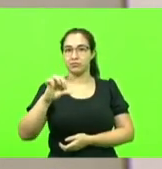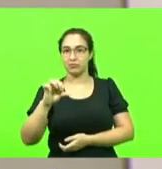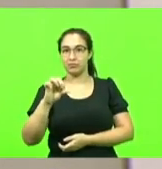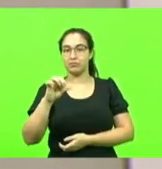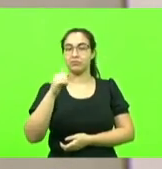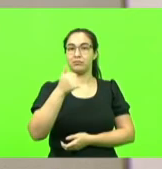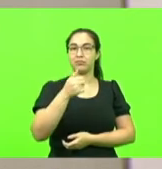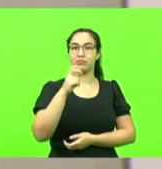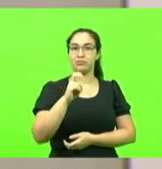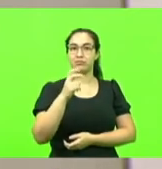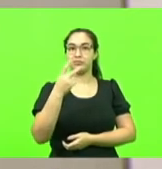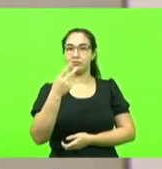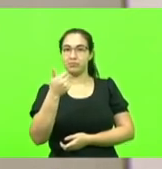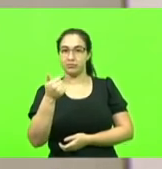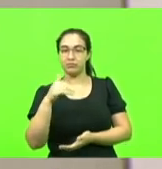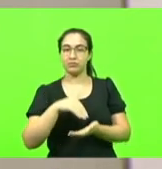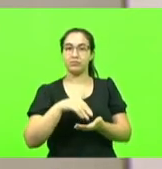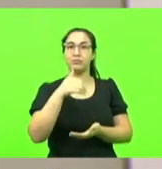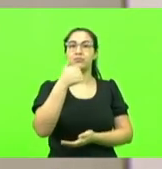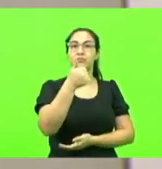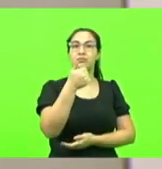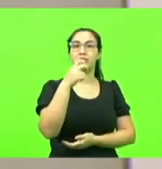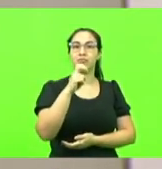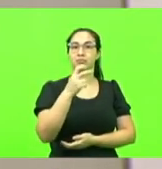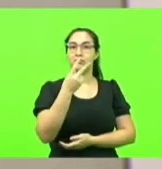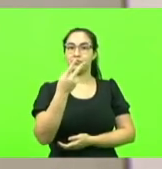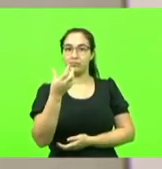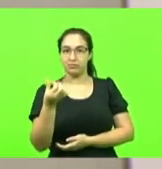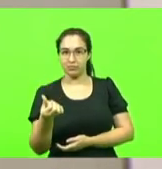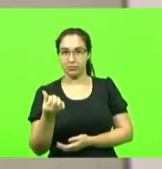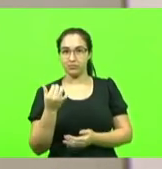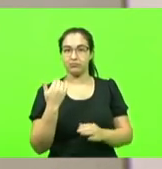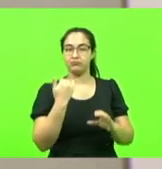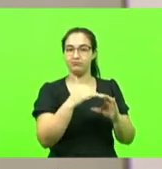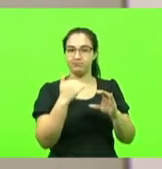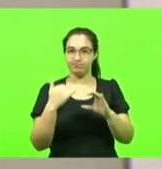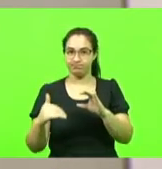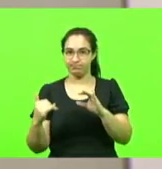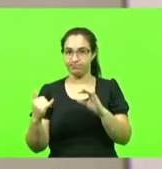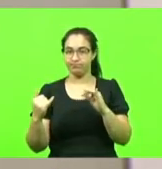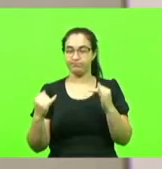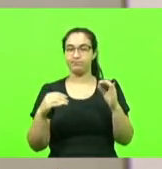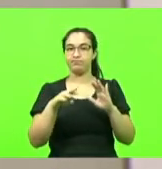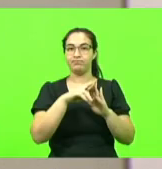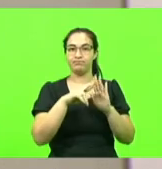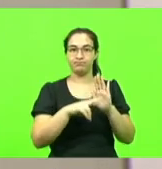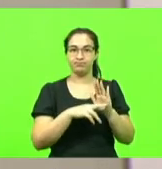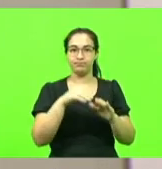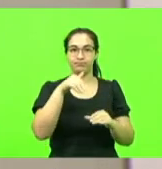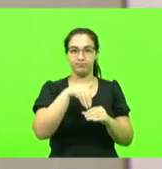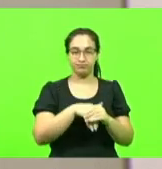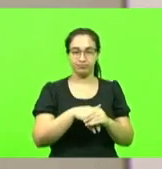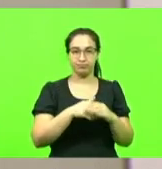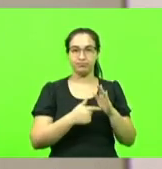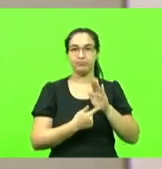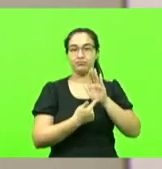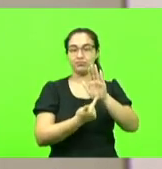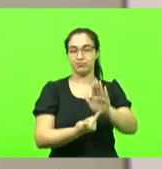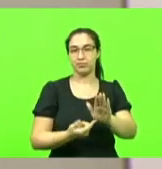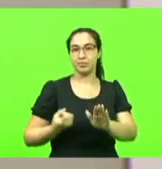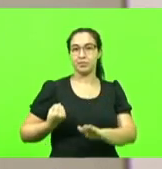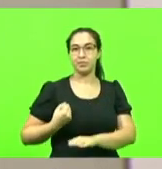1521 a 1526. Esta presidência comunica e encaminhará aos destinatários, conforme determina o regimento interno, as seguintes indicações.